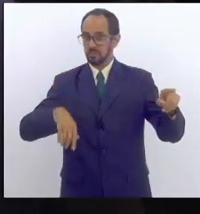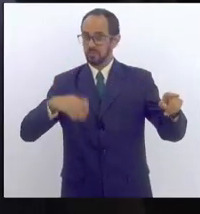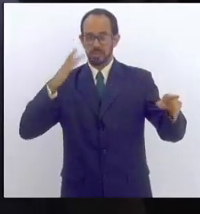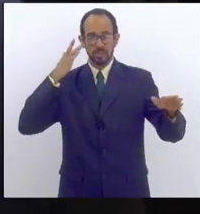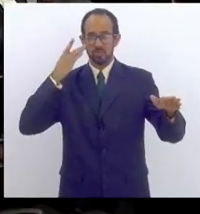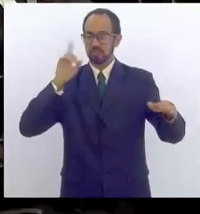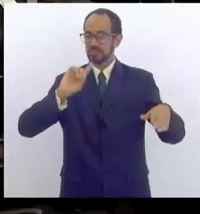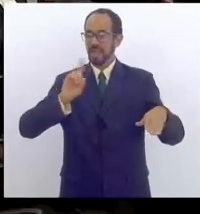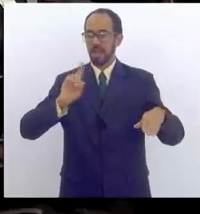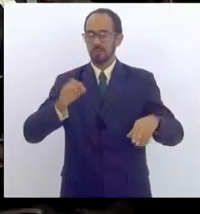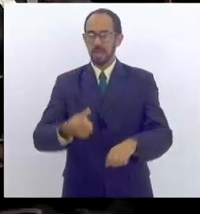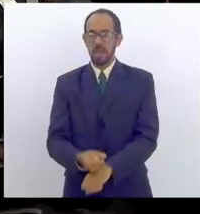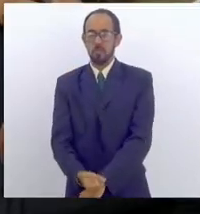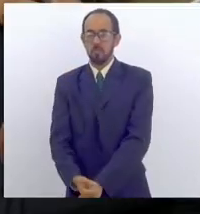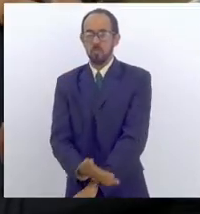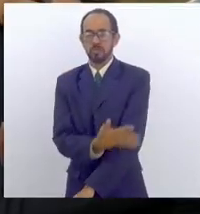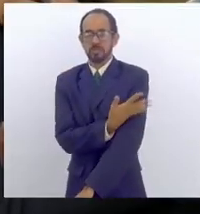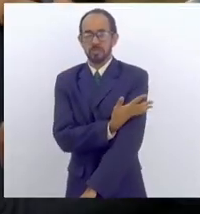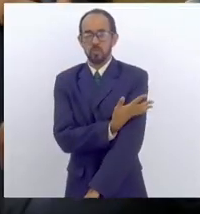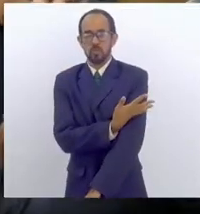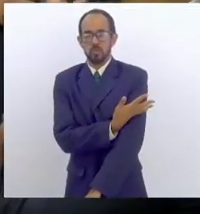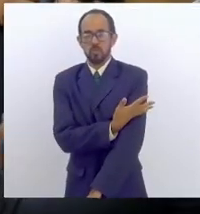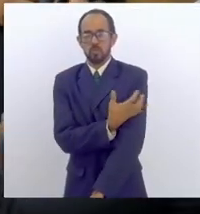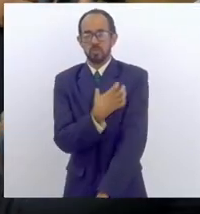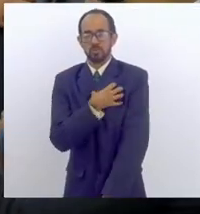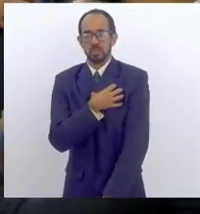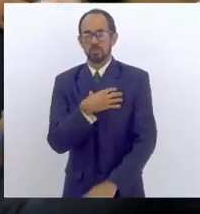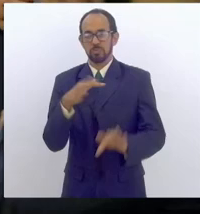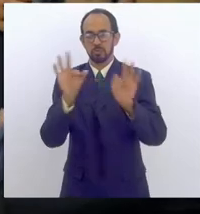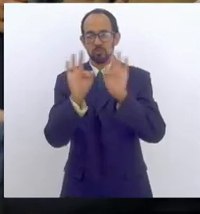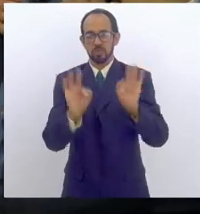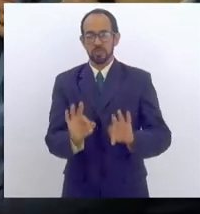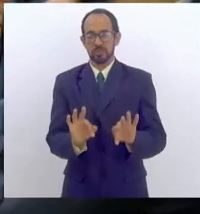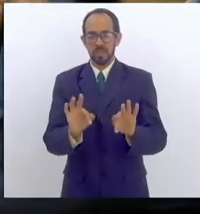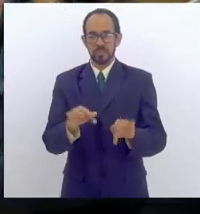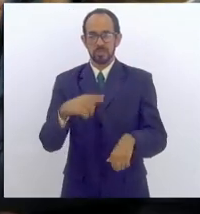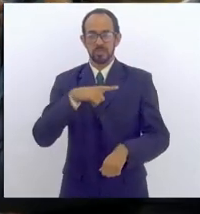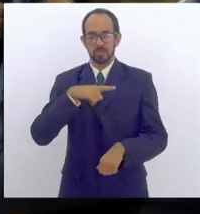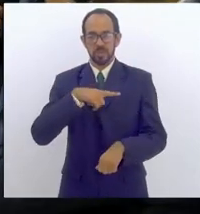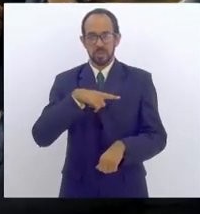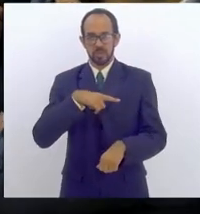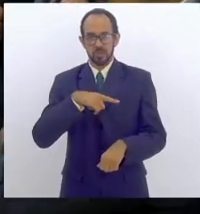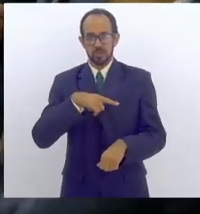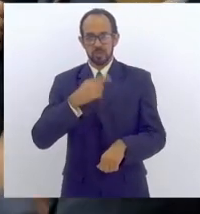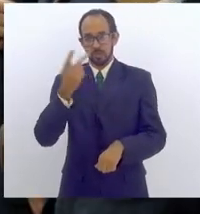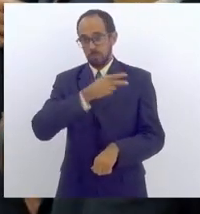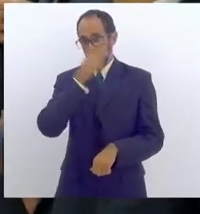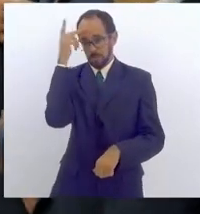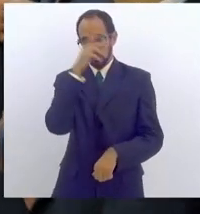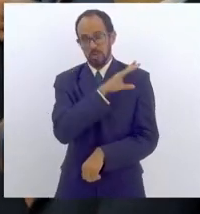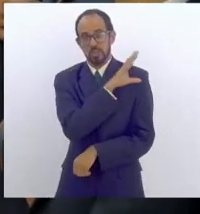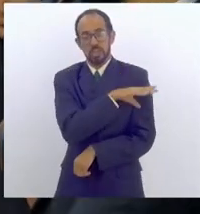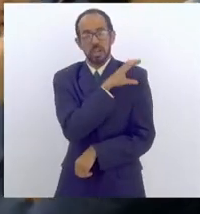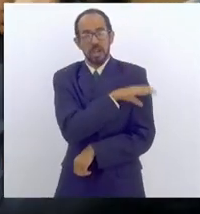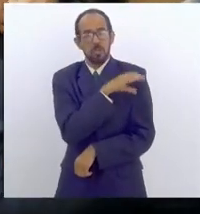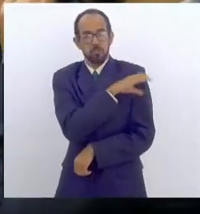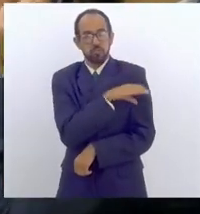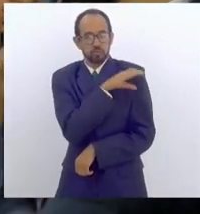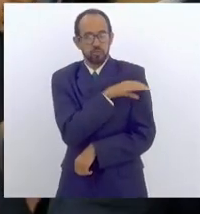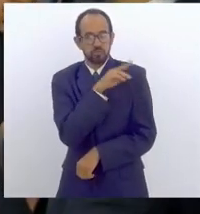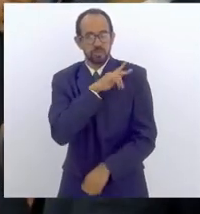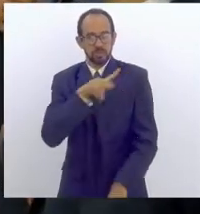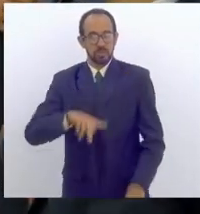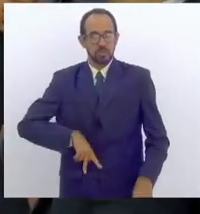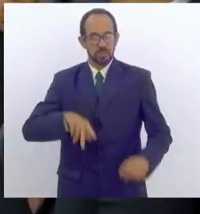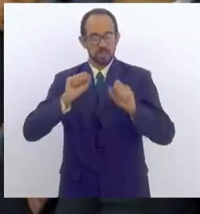a emoção e a felicidade que eu tenho de ter um campista presidenciando essa casa, e eu tenho certeza